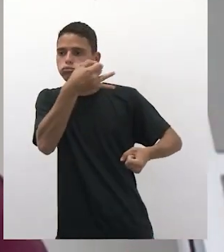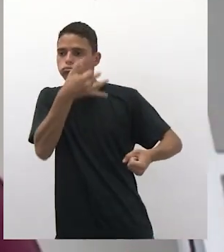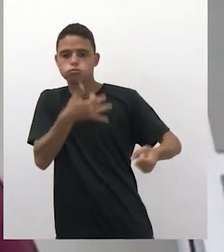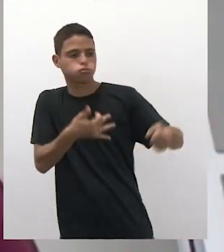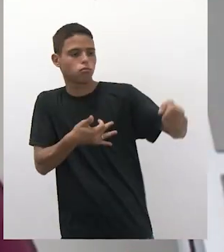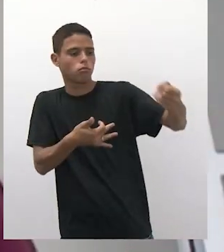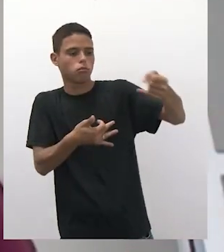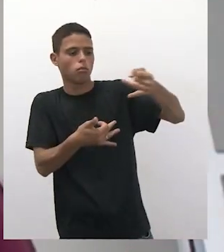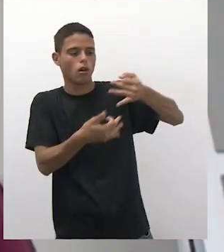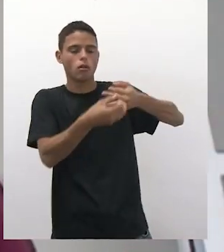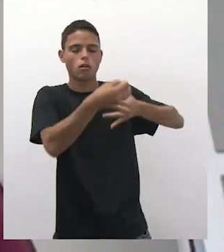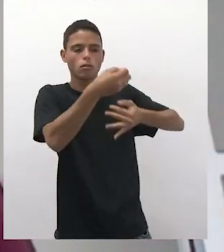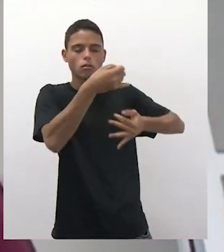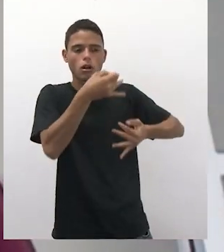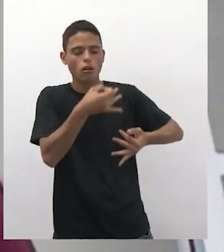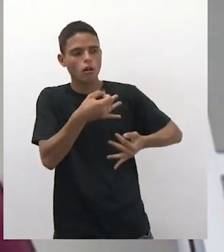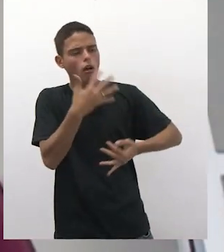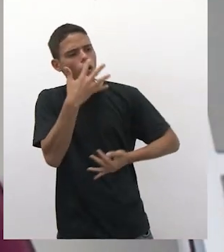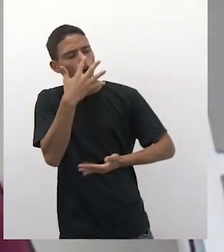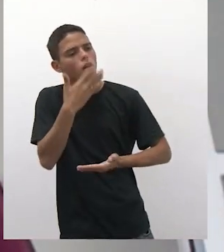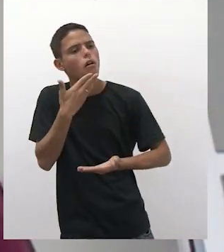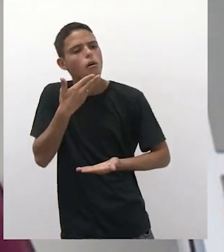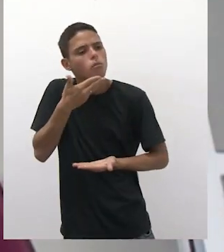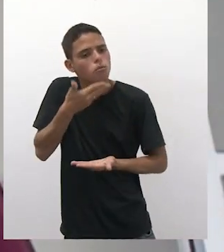essas experiências da memória.